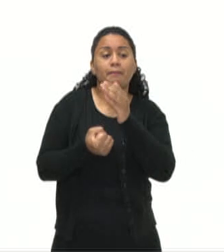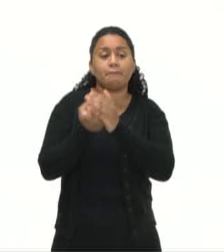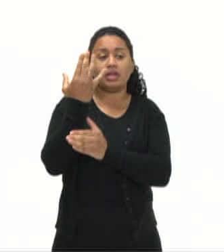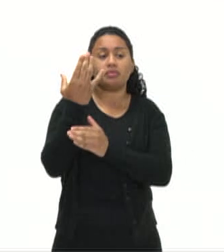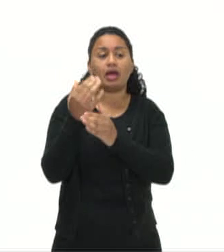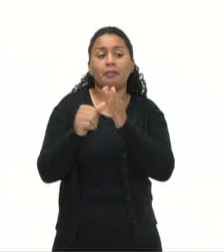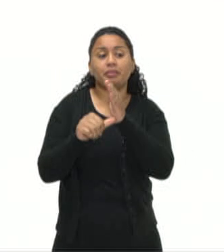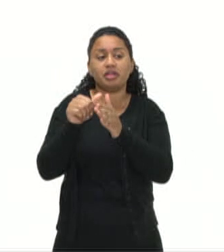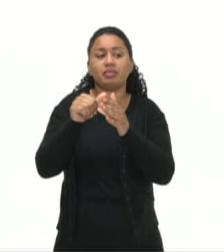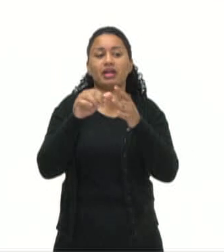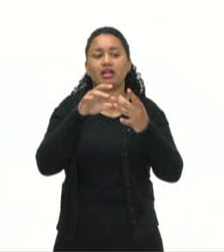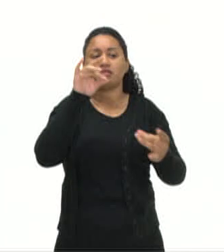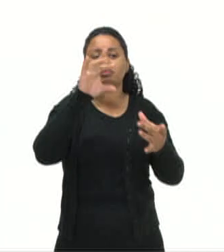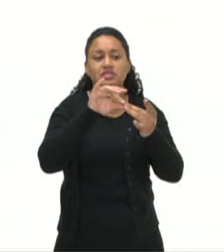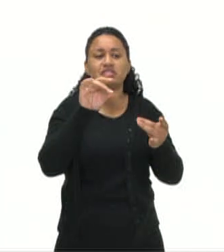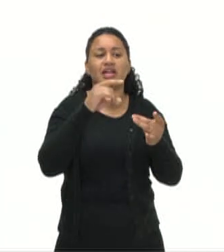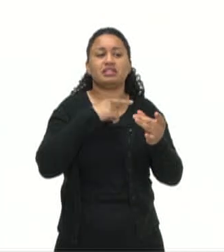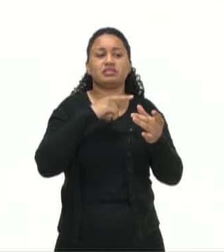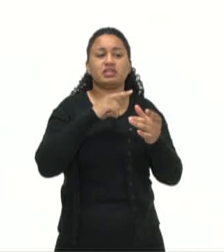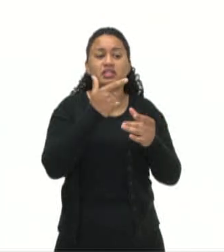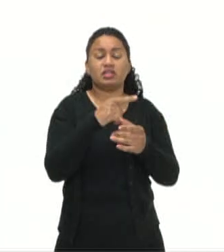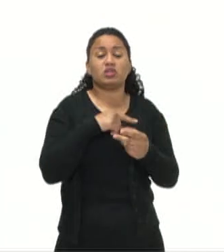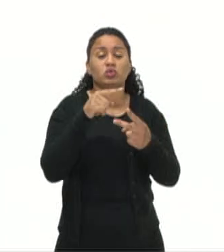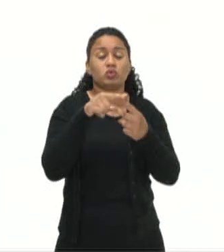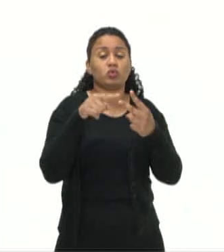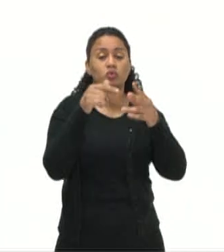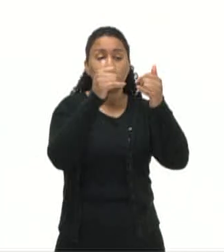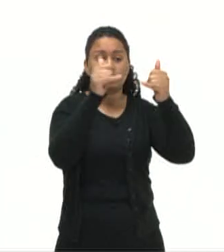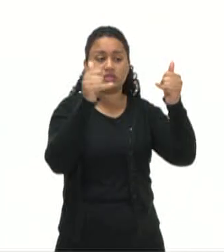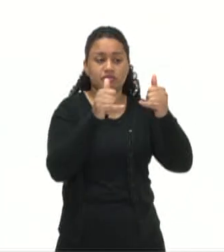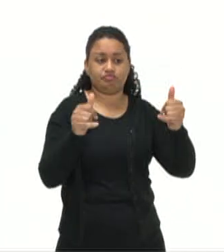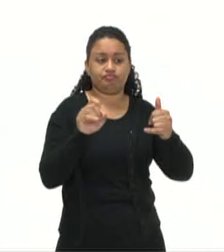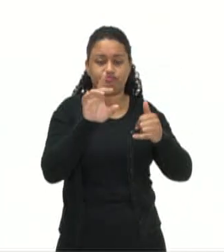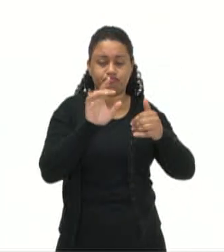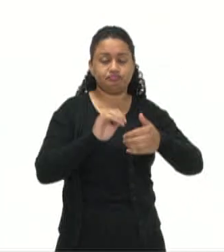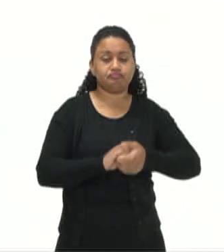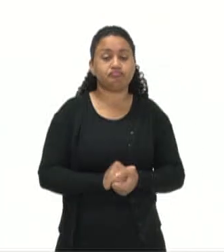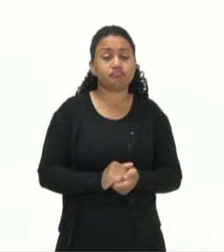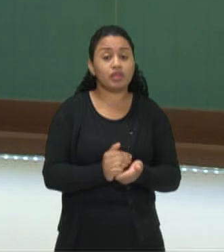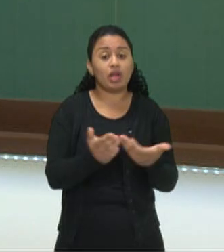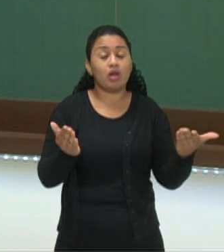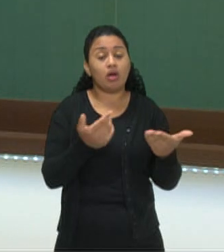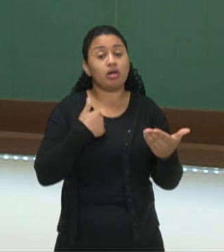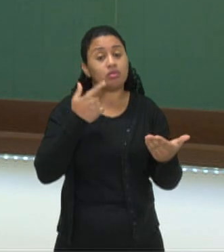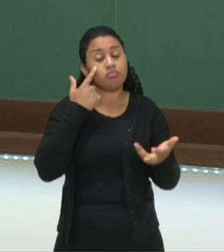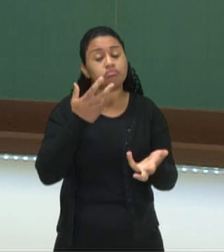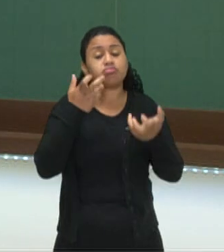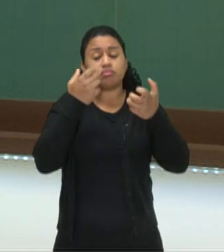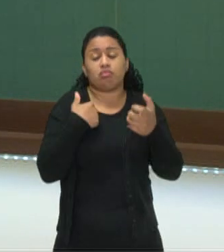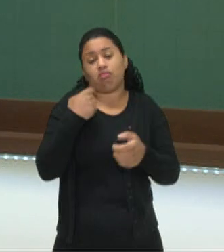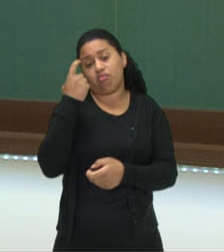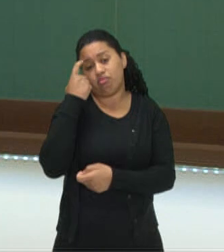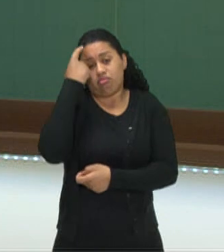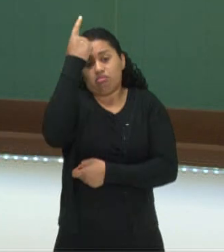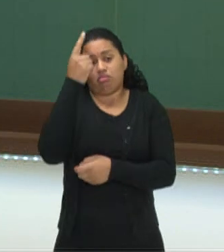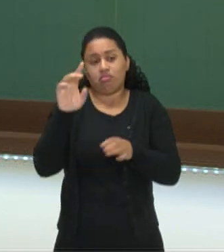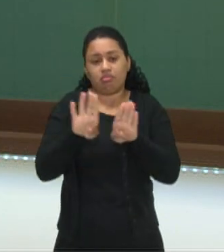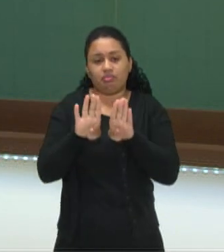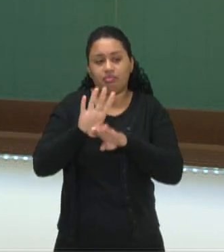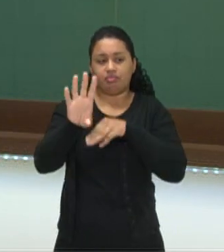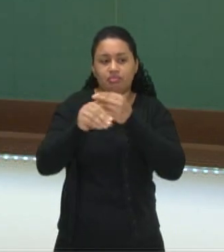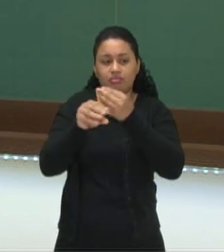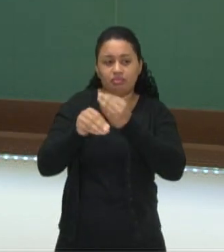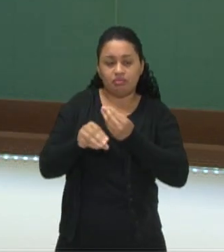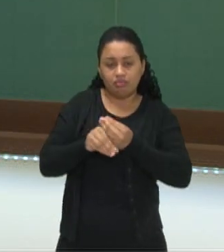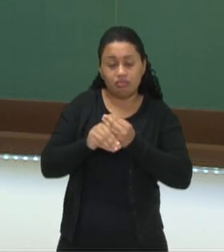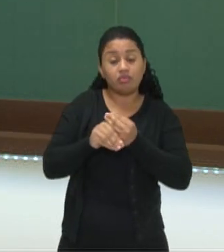composições abstratas seguiam duas linhas, a composição e os improvisos. Agora a gente está vendo improviso e composição. Nós vemos que ele começa a ter uma